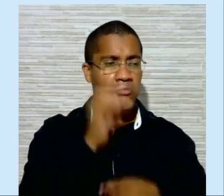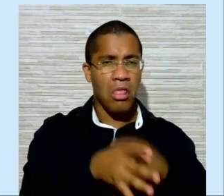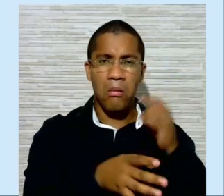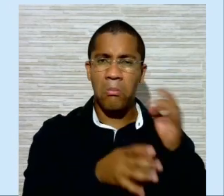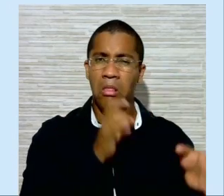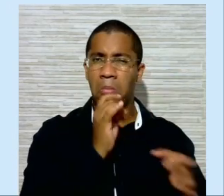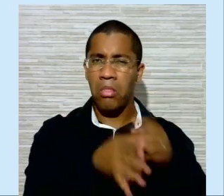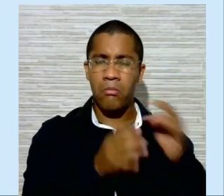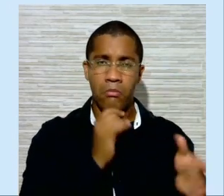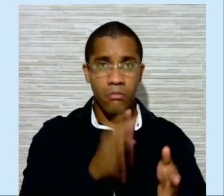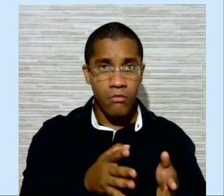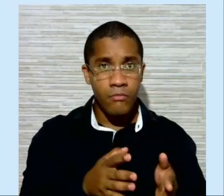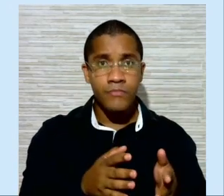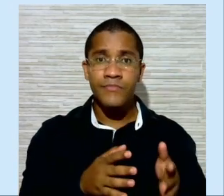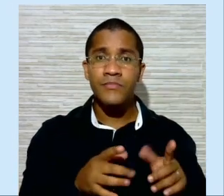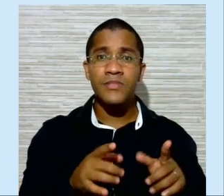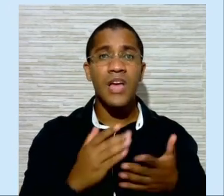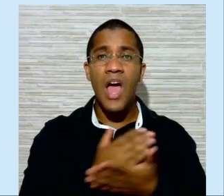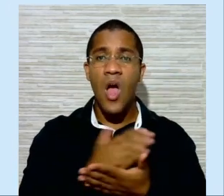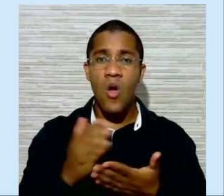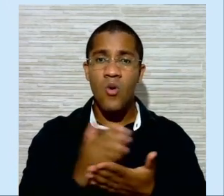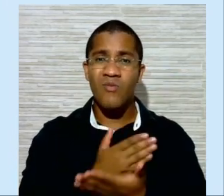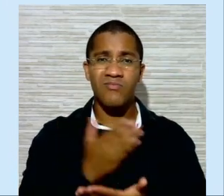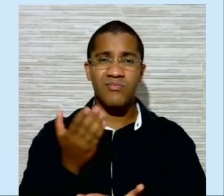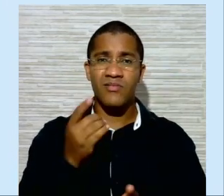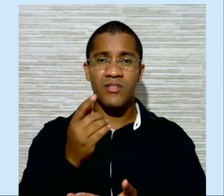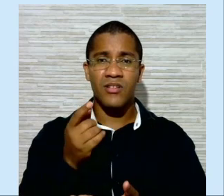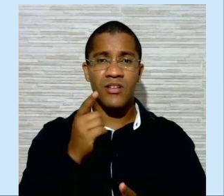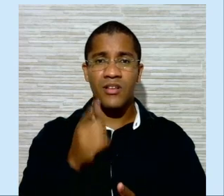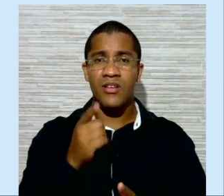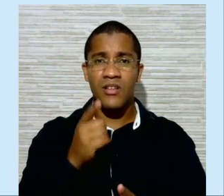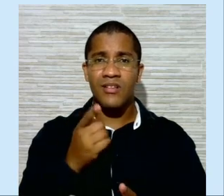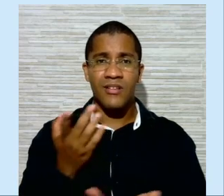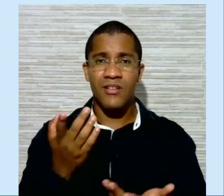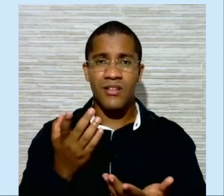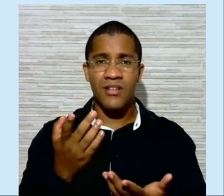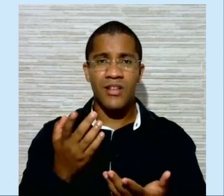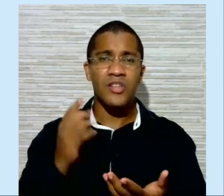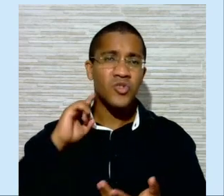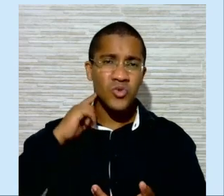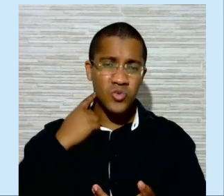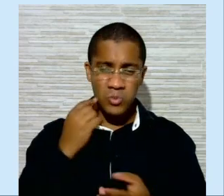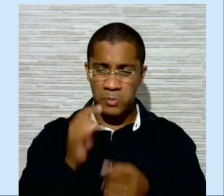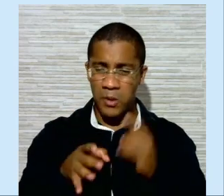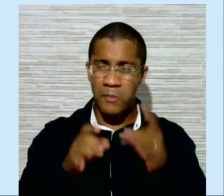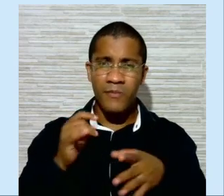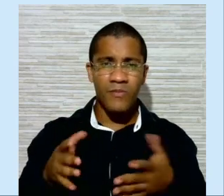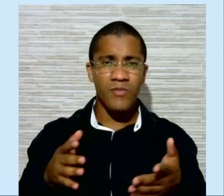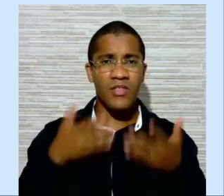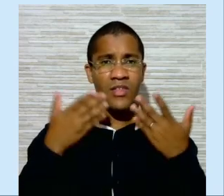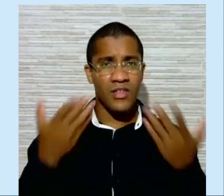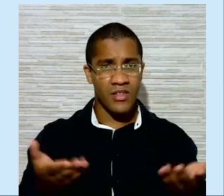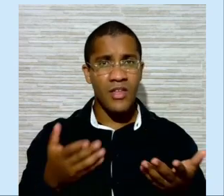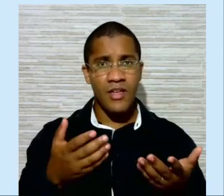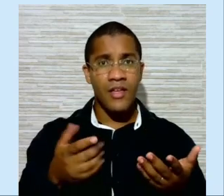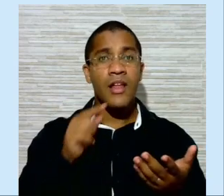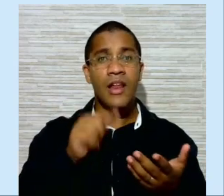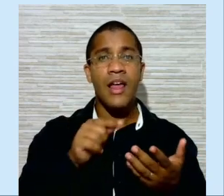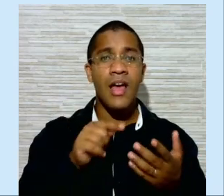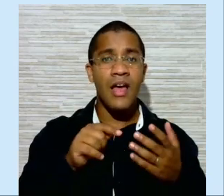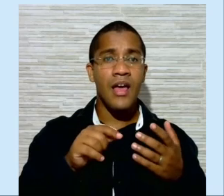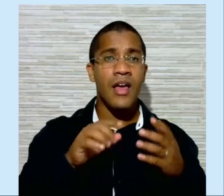nas praias, muitas pessoas aí deixam os seus dejetos em ambientes naturais e isso faz com que